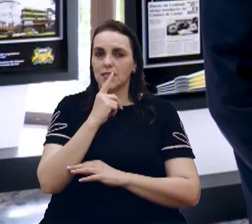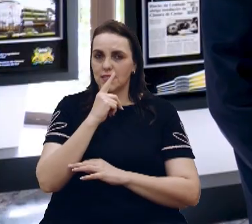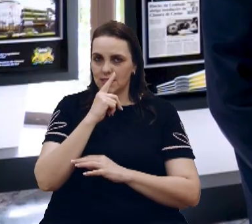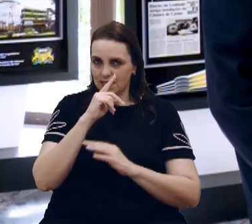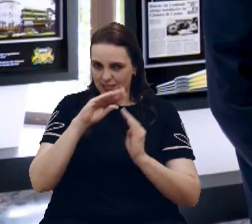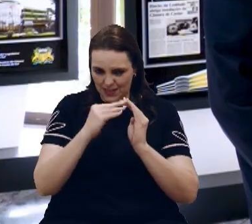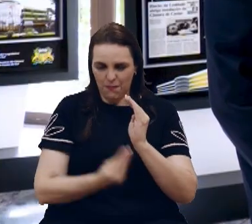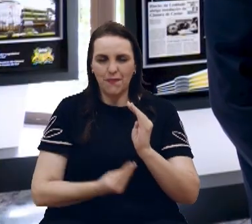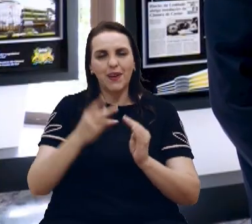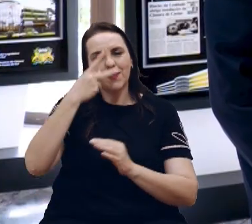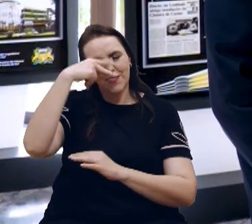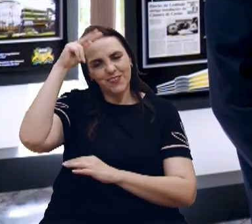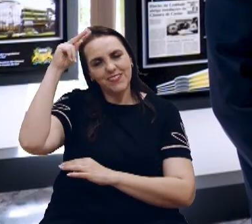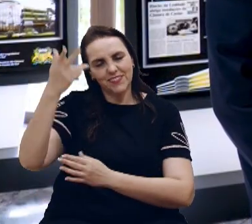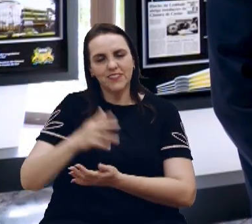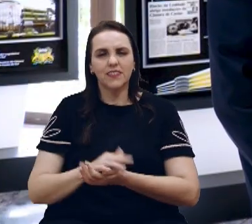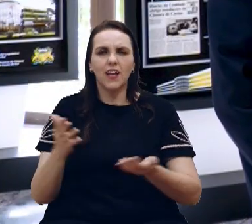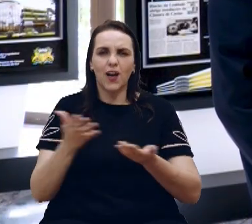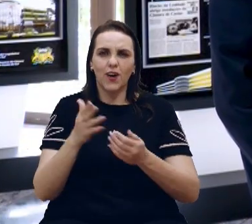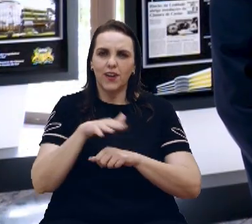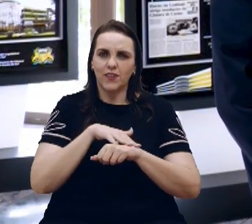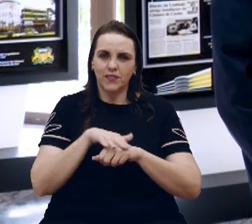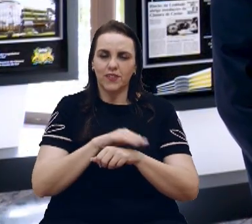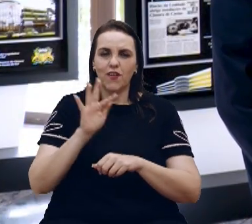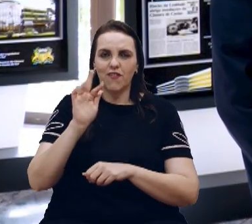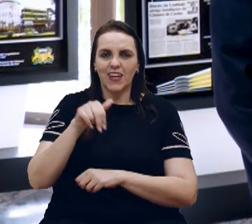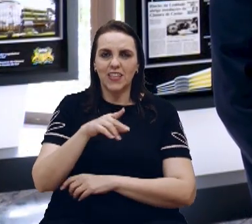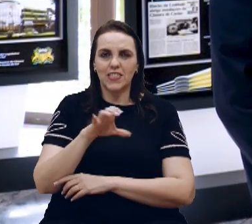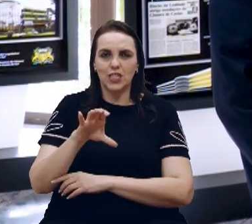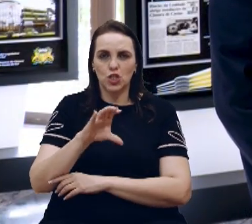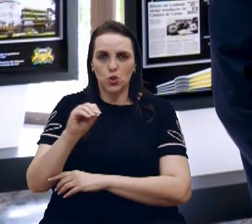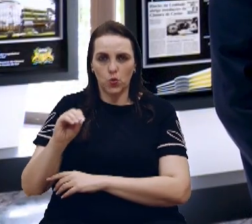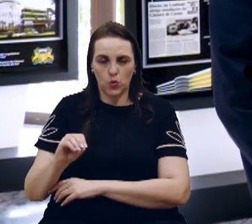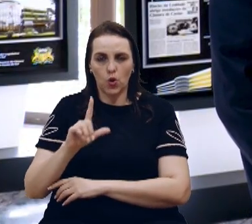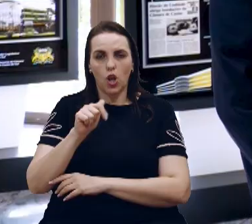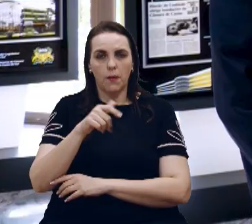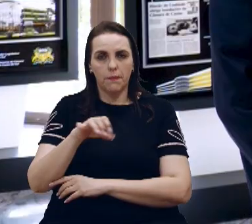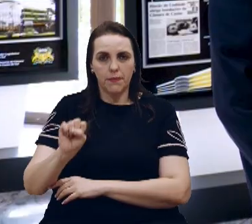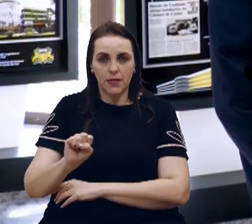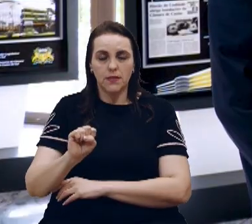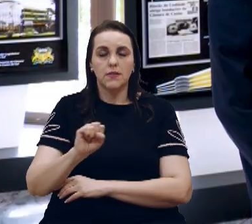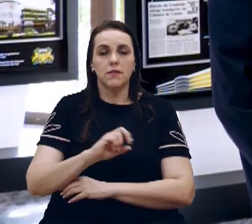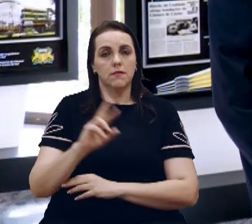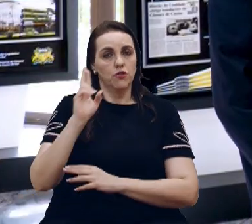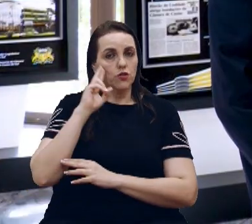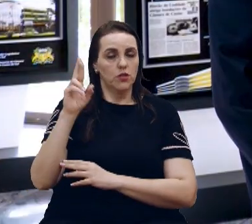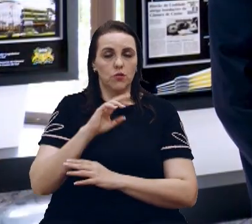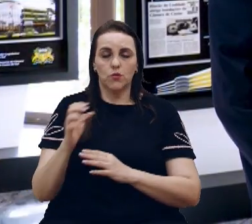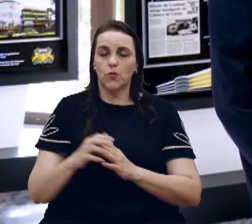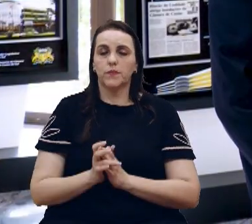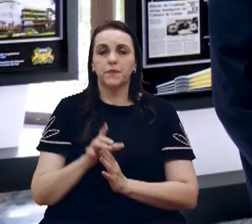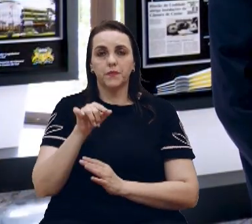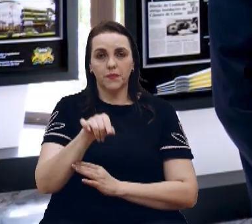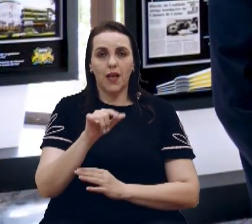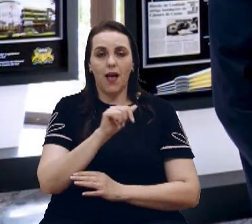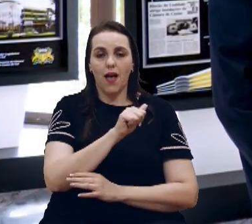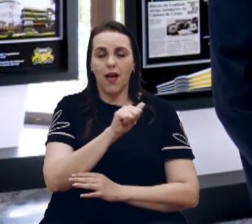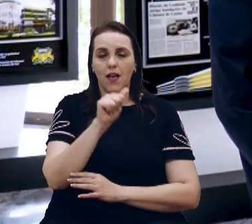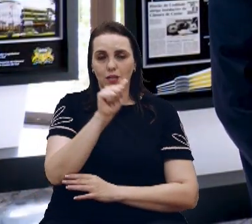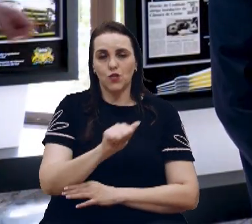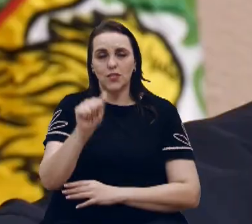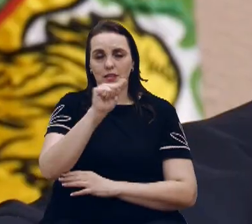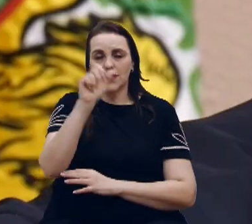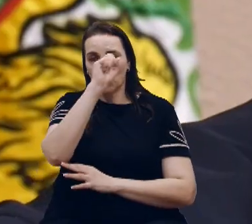da Rosa. Quem vai falar com a gente agora é Francisco Lopes, que é secretário executivo então da ASEMAI, que é a Associação Nacional dos